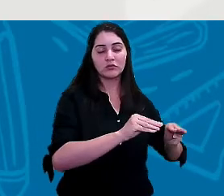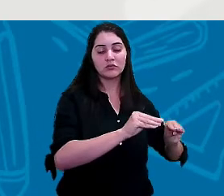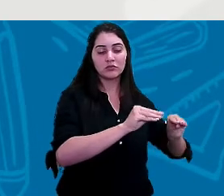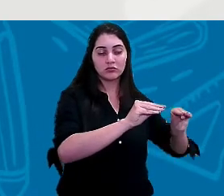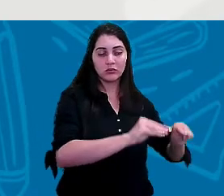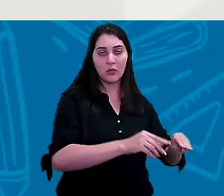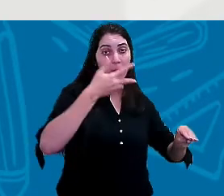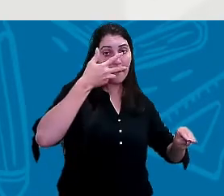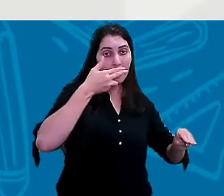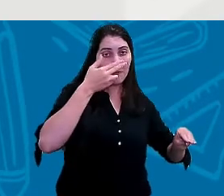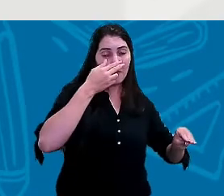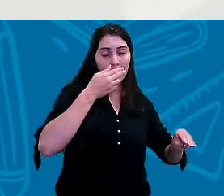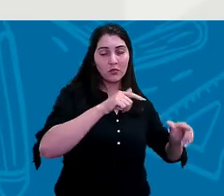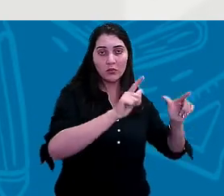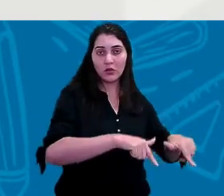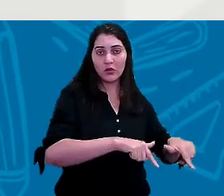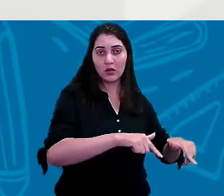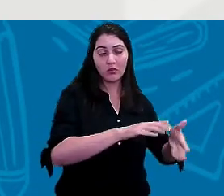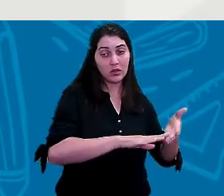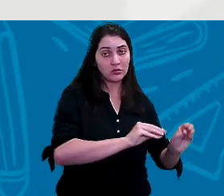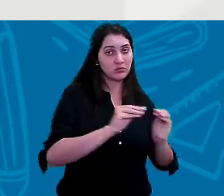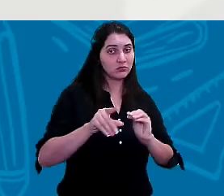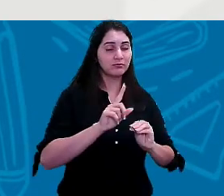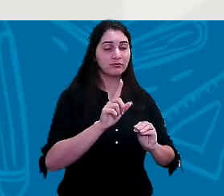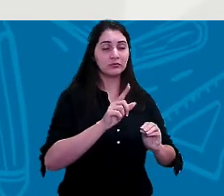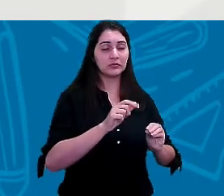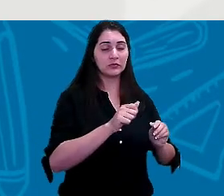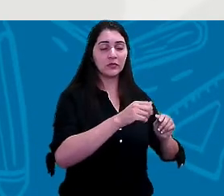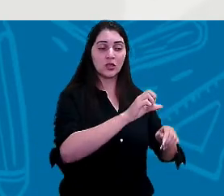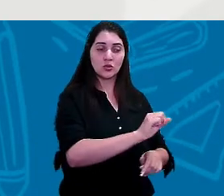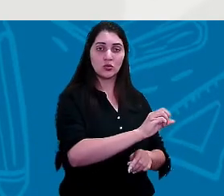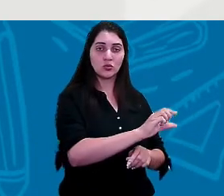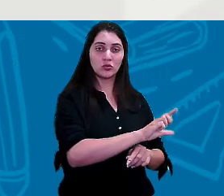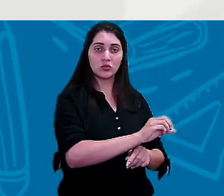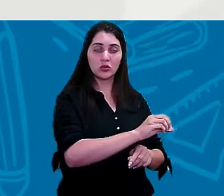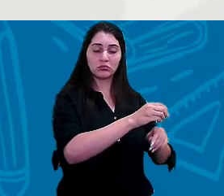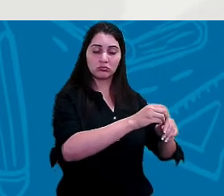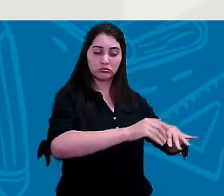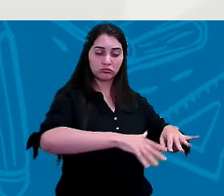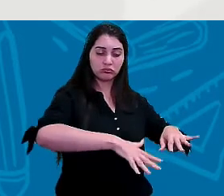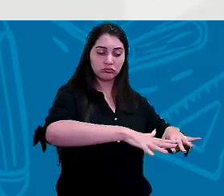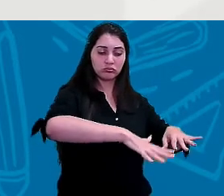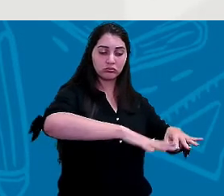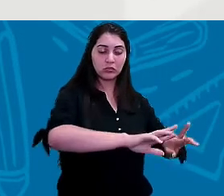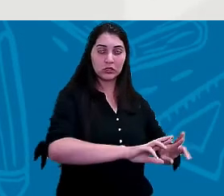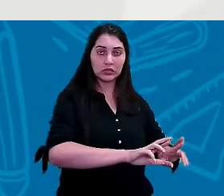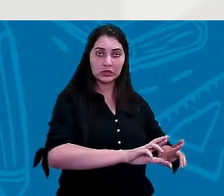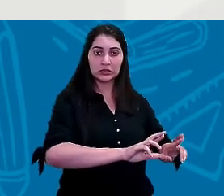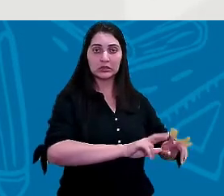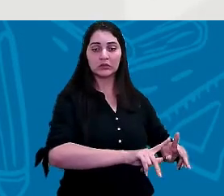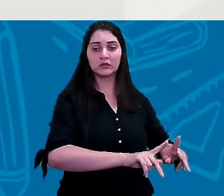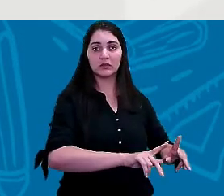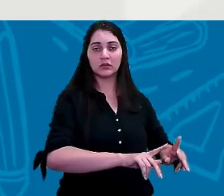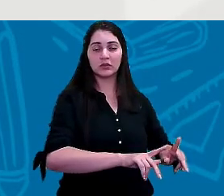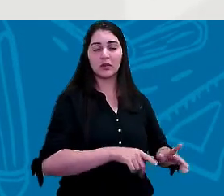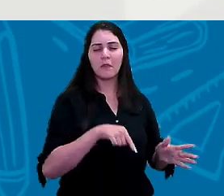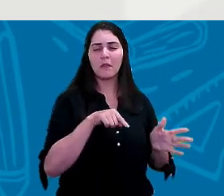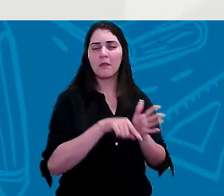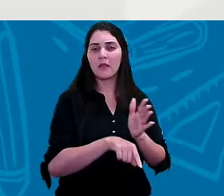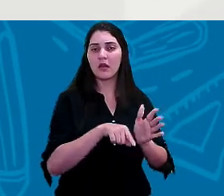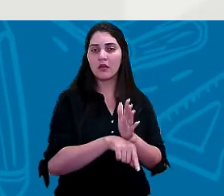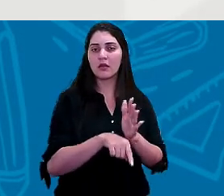local e se transformando no solo daquele local, certo? Então essa é uma grande diferença, né, que sempre se perguntam